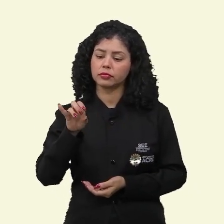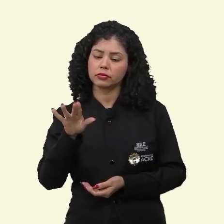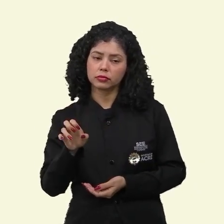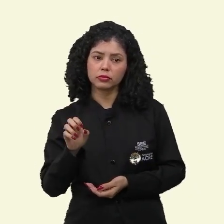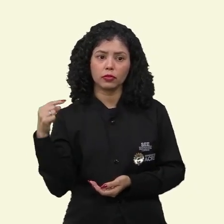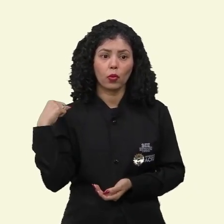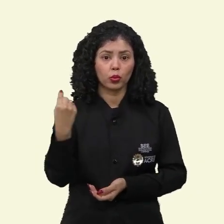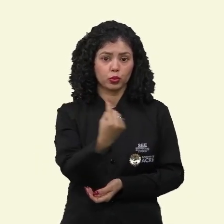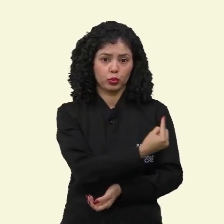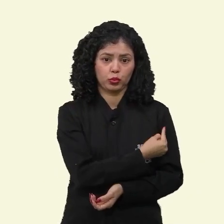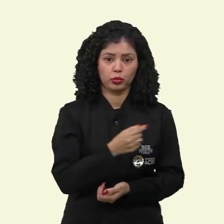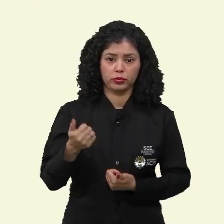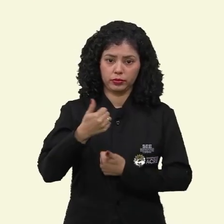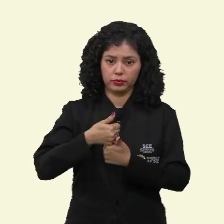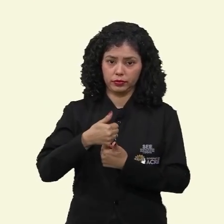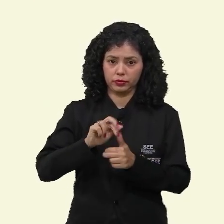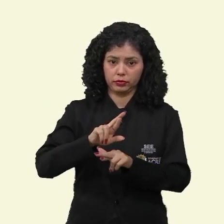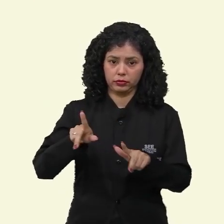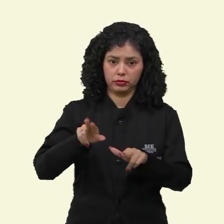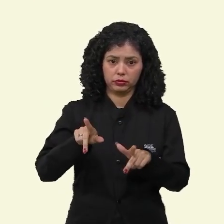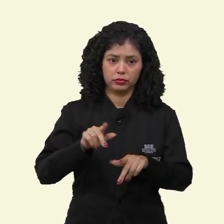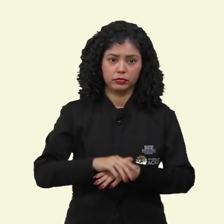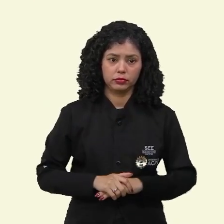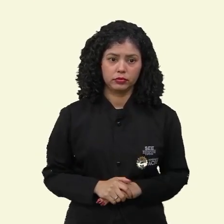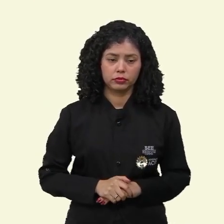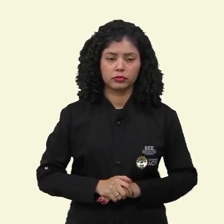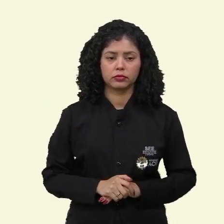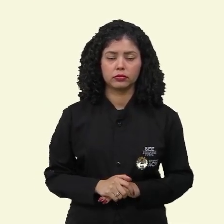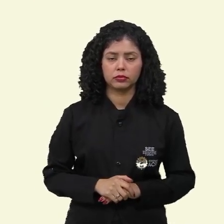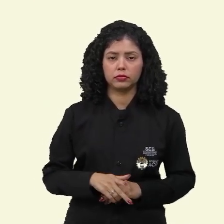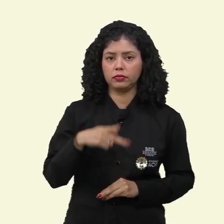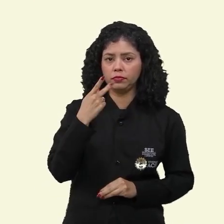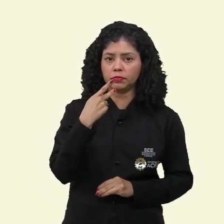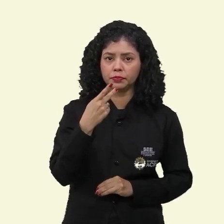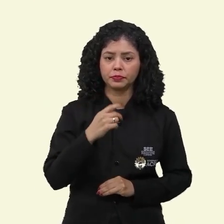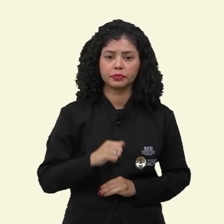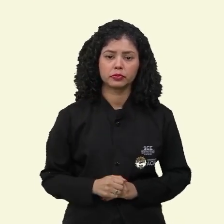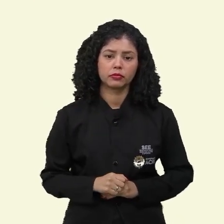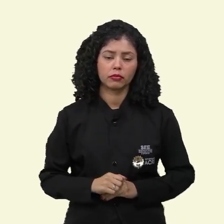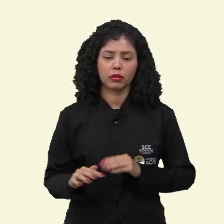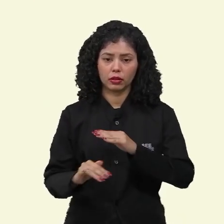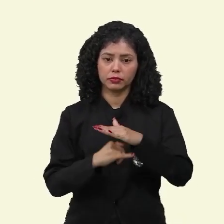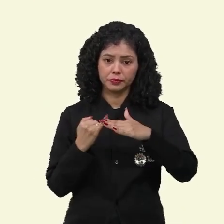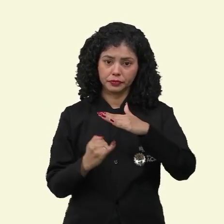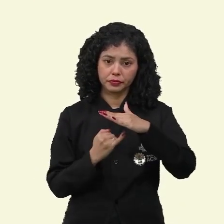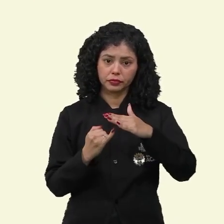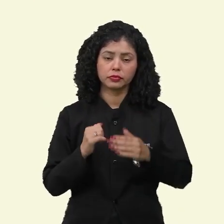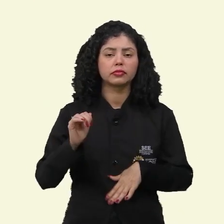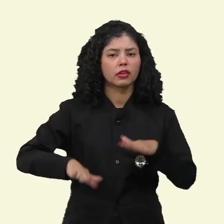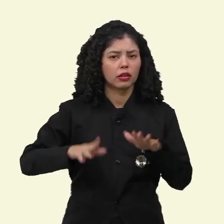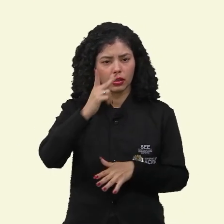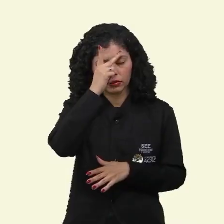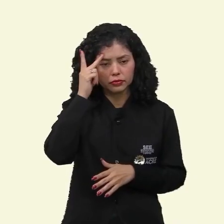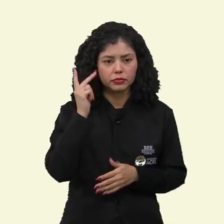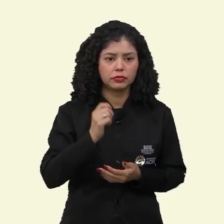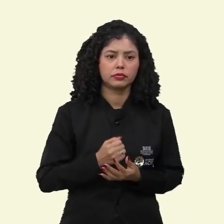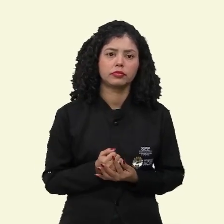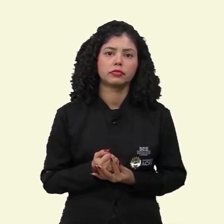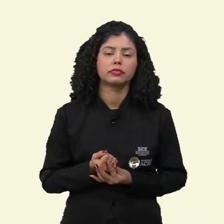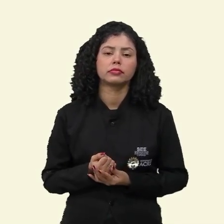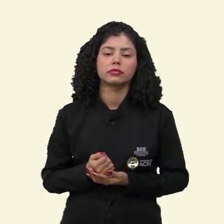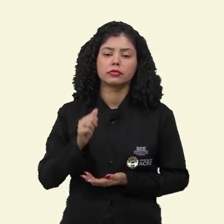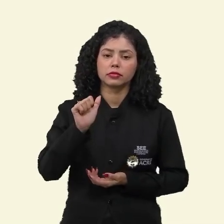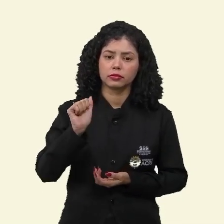de nós. E isso é muito recorrente na nossa fala informal. Muita gente fala,